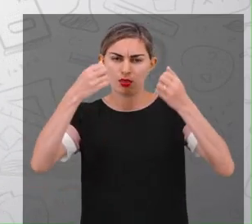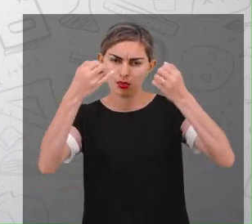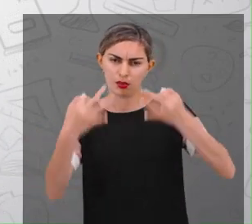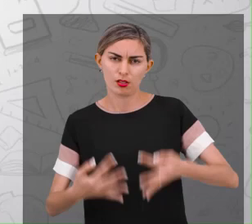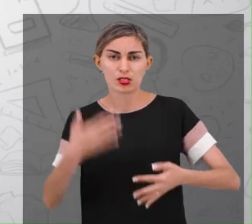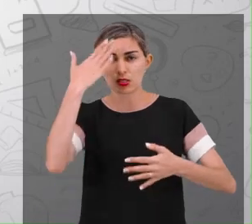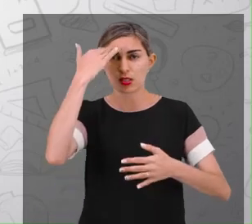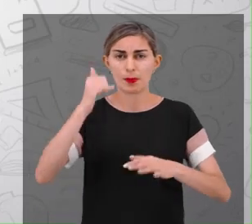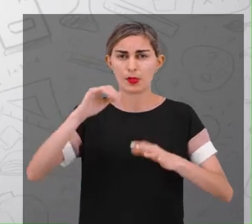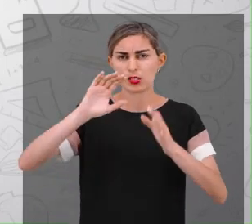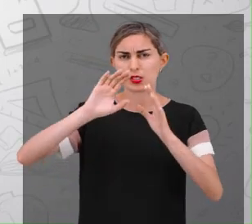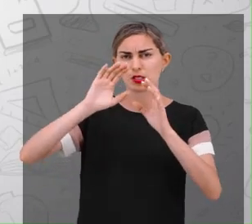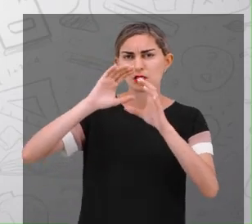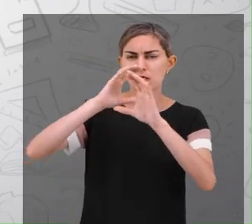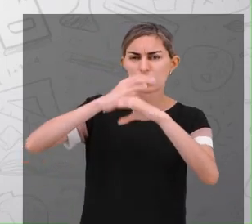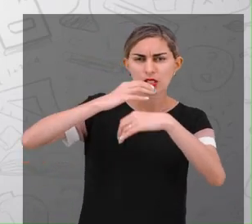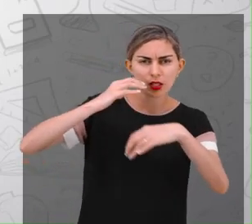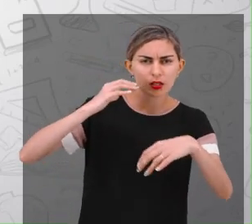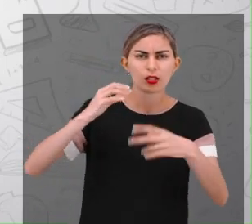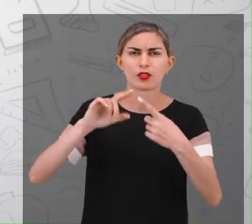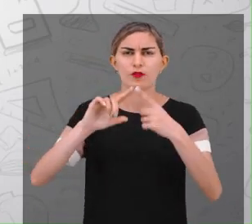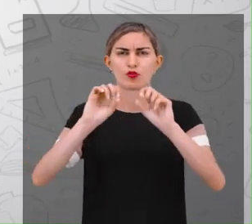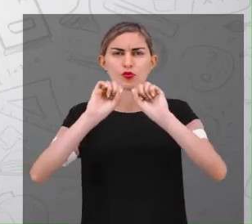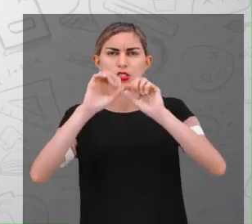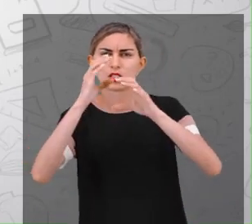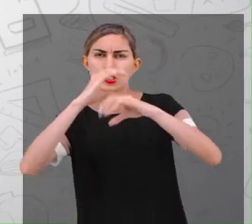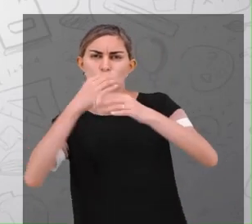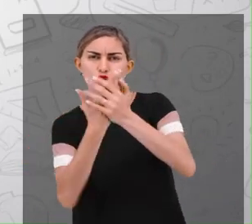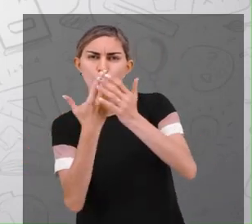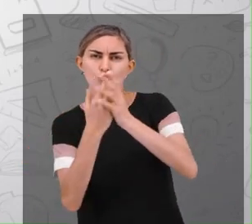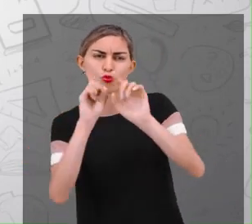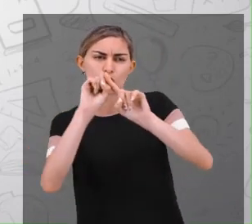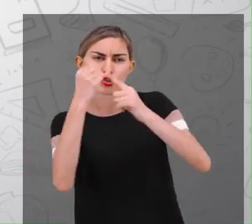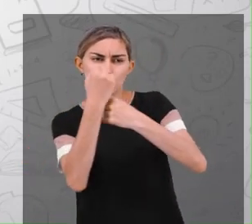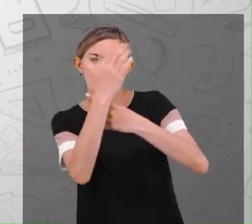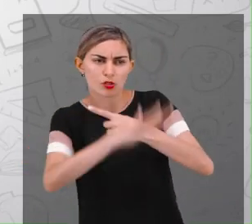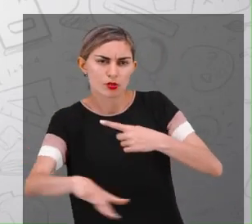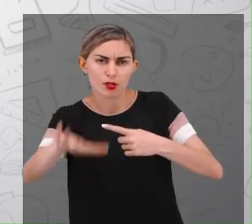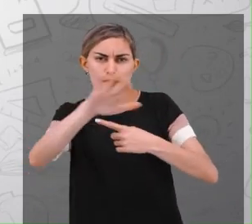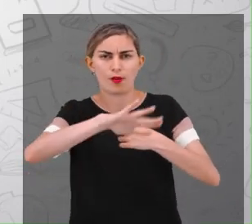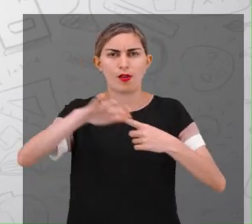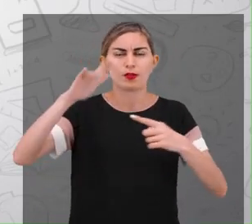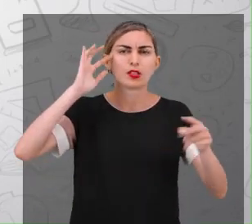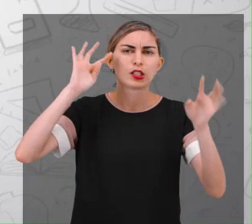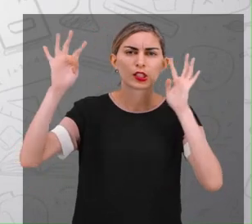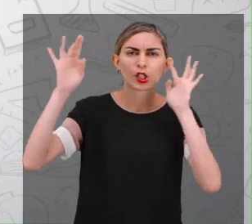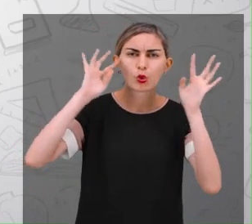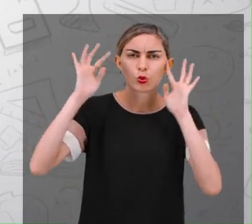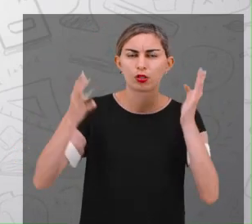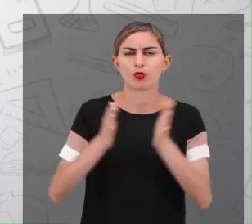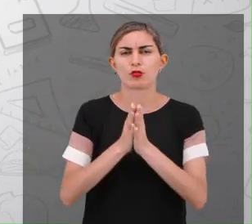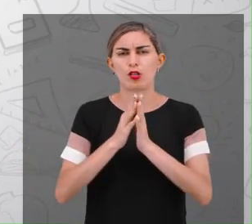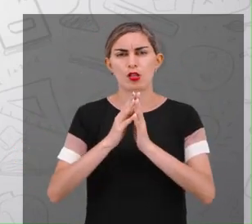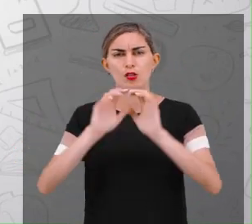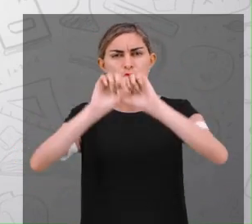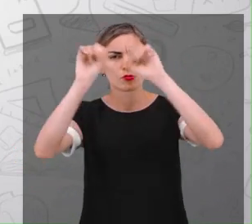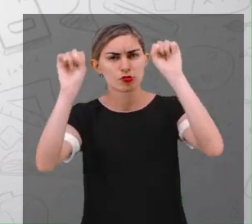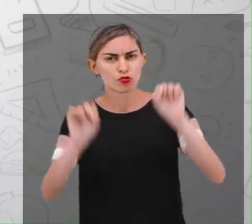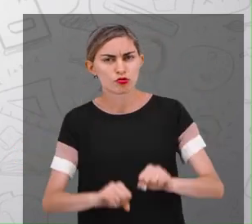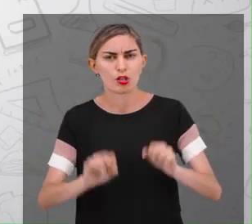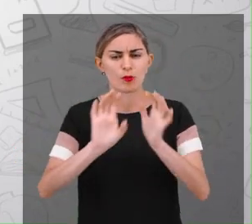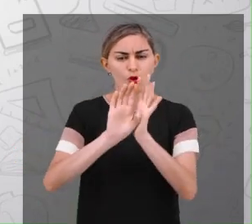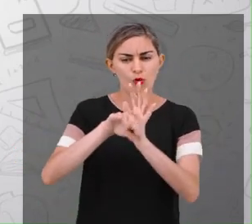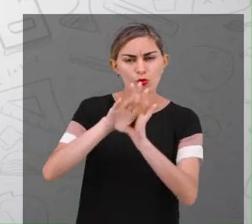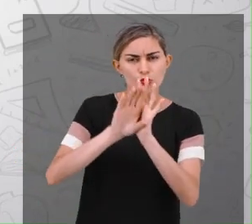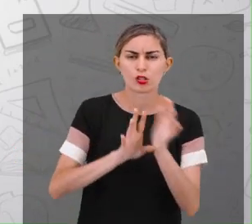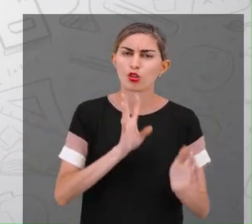saber científico que se enquadra no campo das ciências sociais, ou seja, ela é uma disciplina teórica, um sistema conceitual